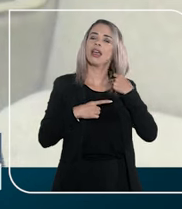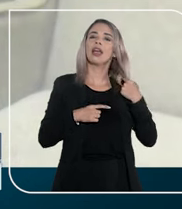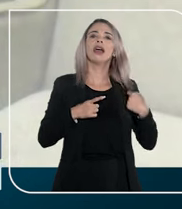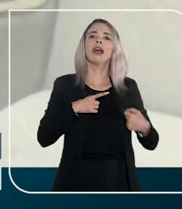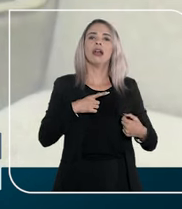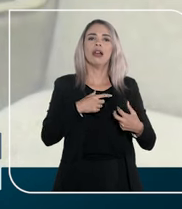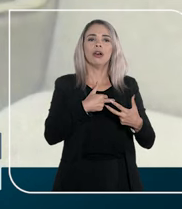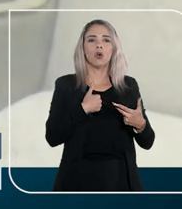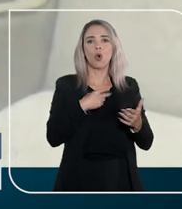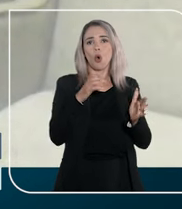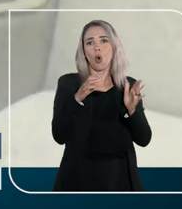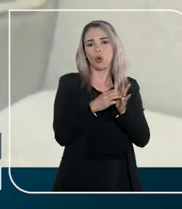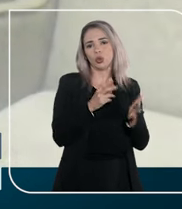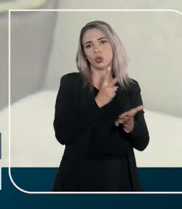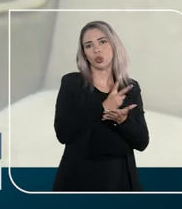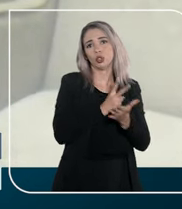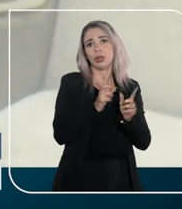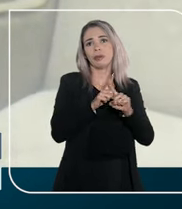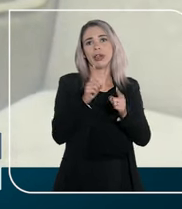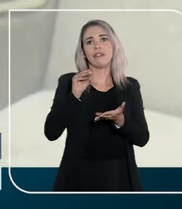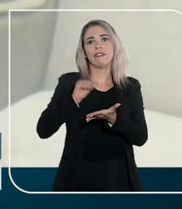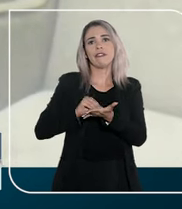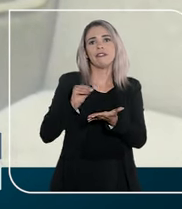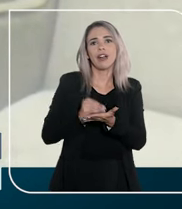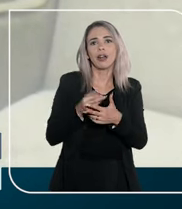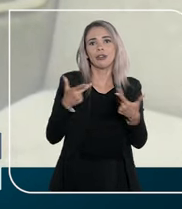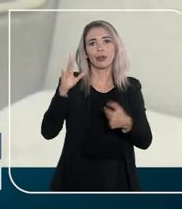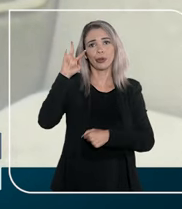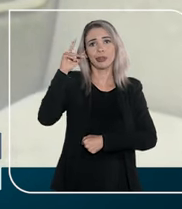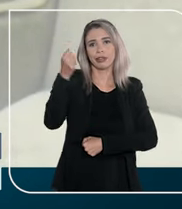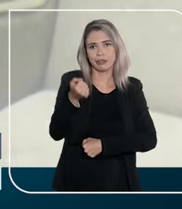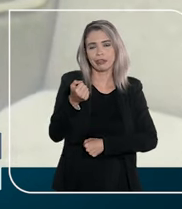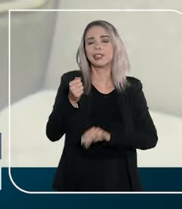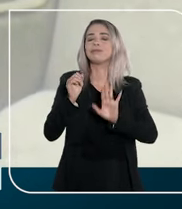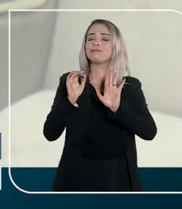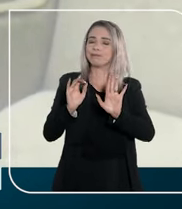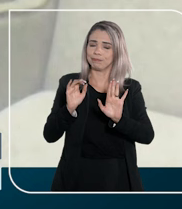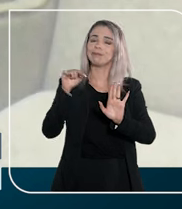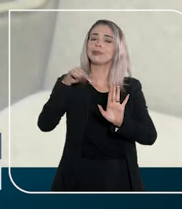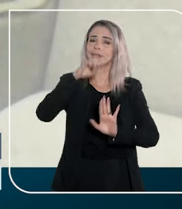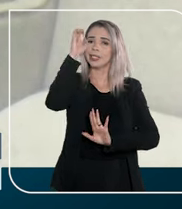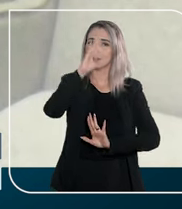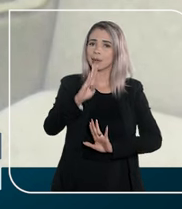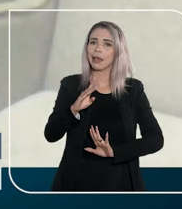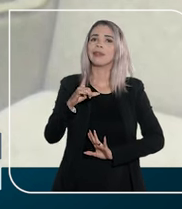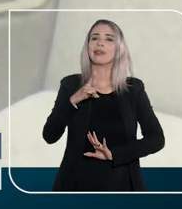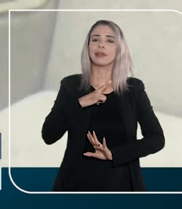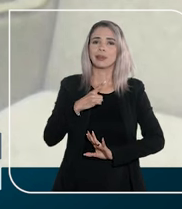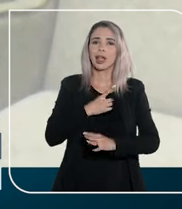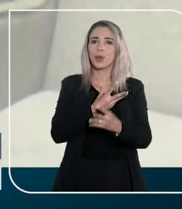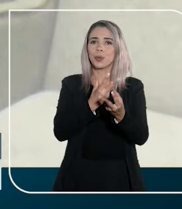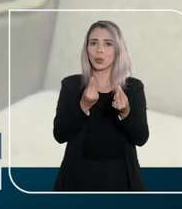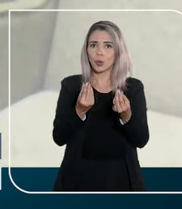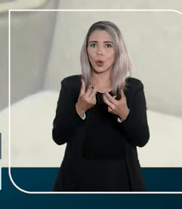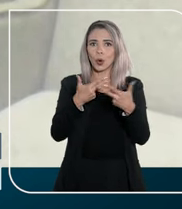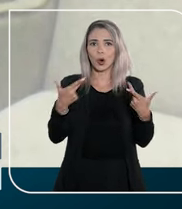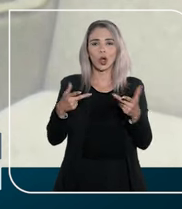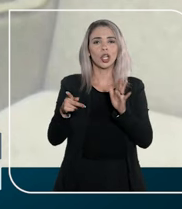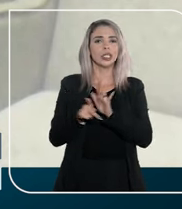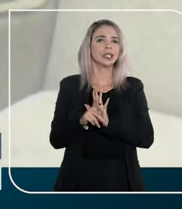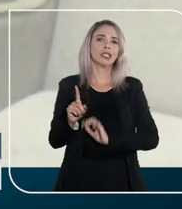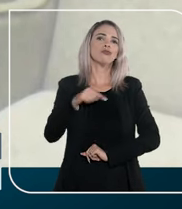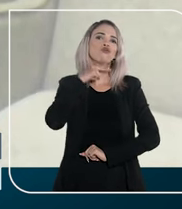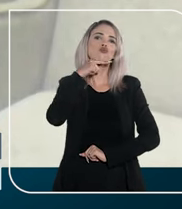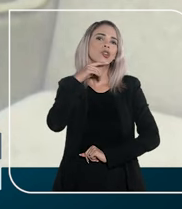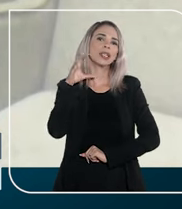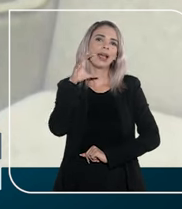questões pendentes. Mas, infelizmente, a gente tem um sistema processual no Brasil que não atende com a rapidez